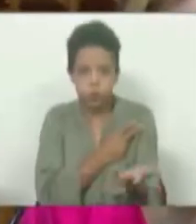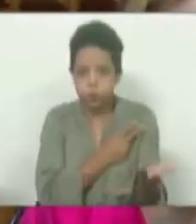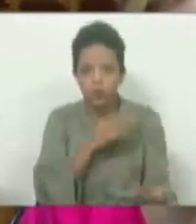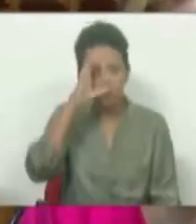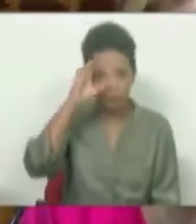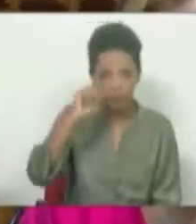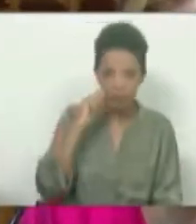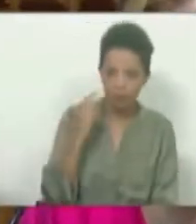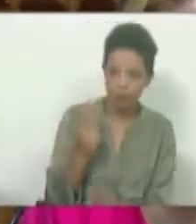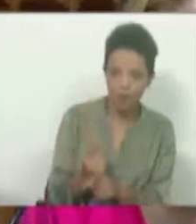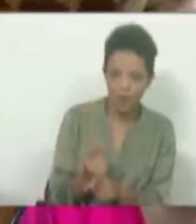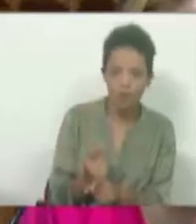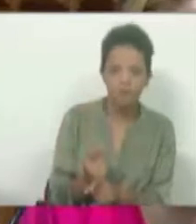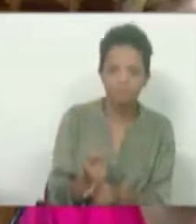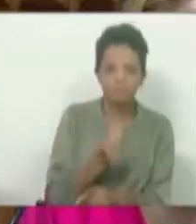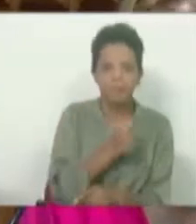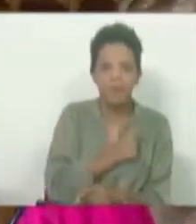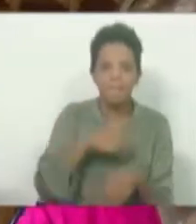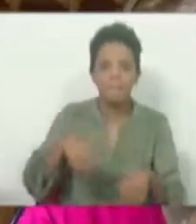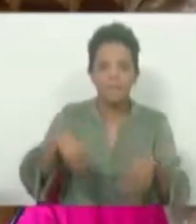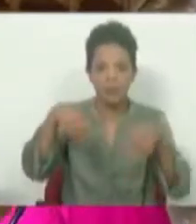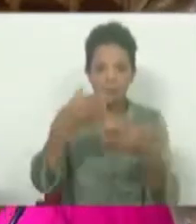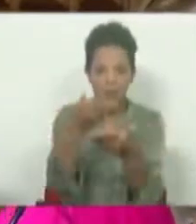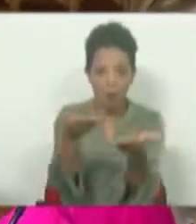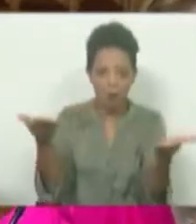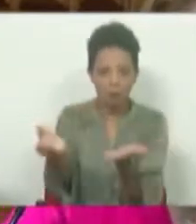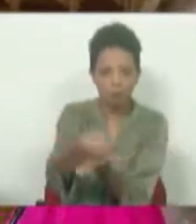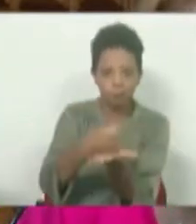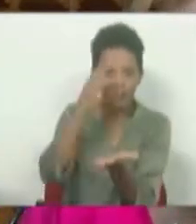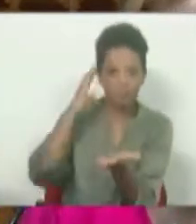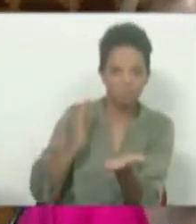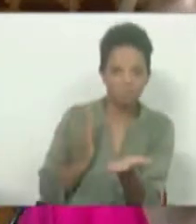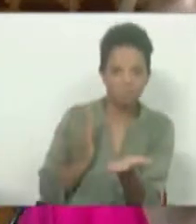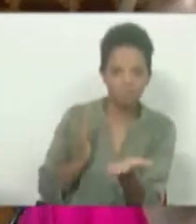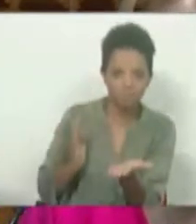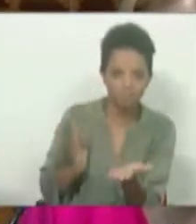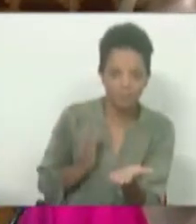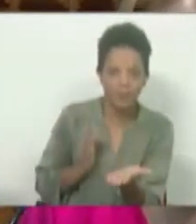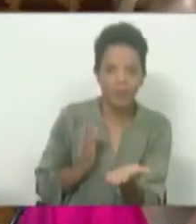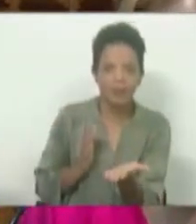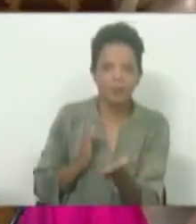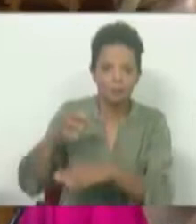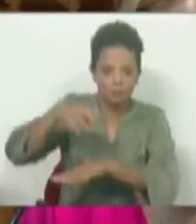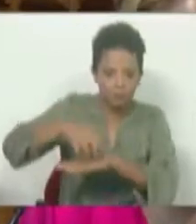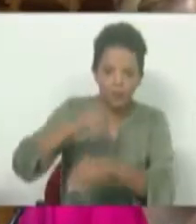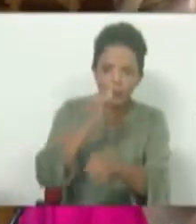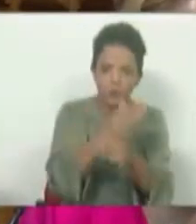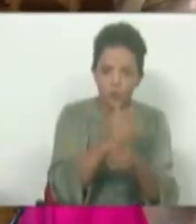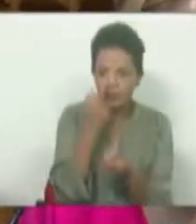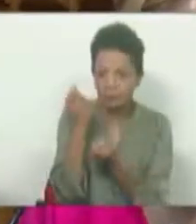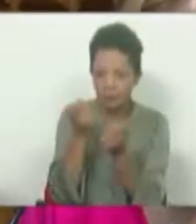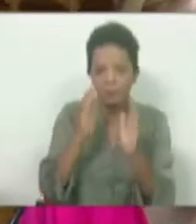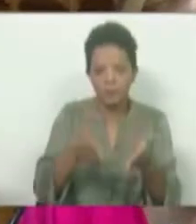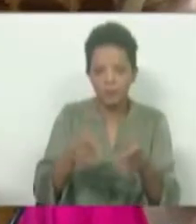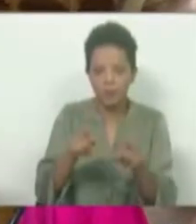Estado tem, ao mesmo tempo, património construído e esvaziado, quartéis militares e outros semelhantes, que seria